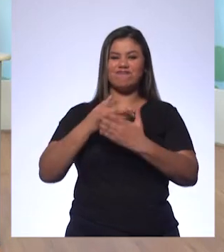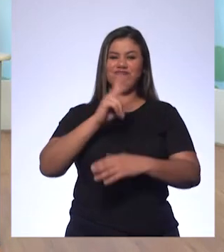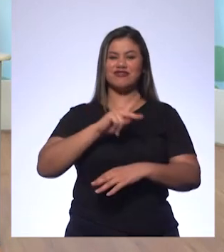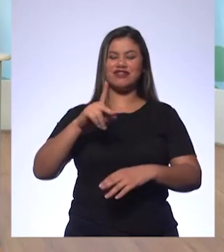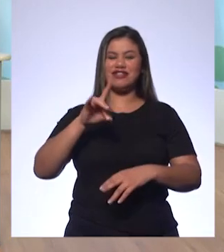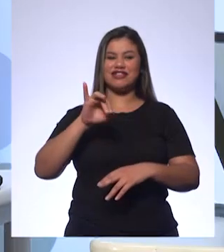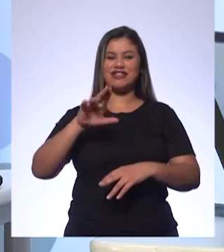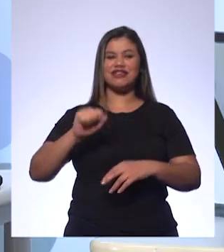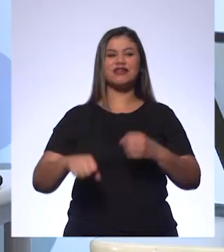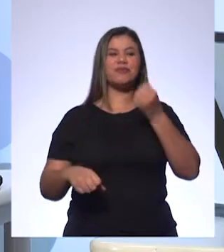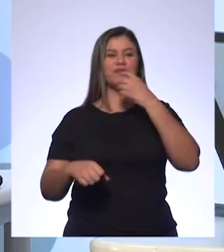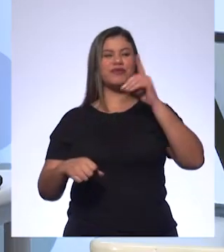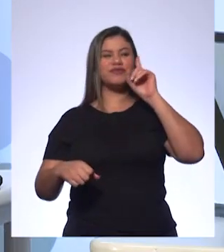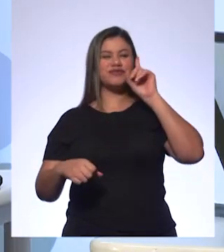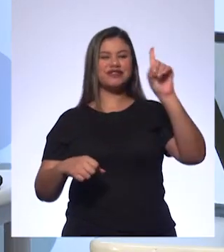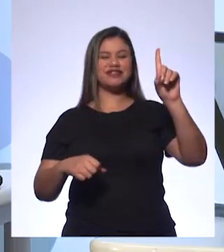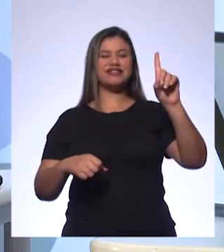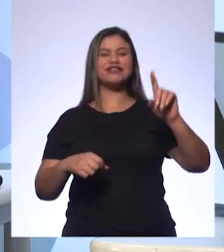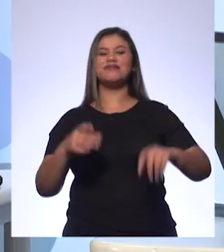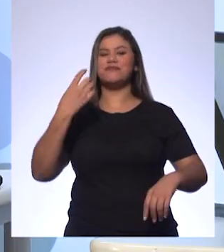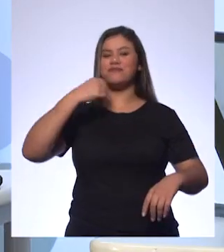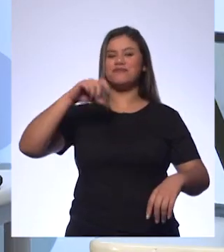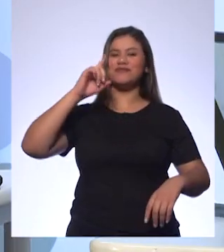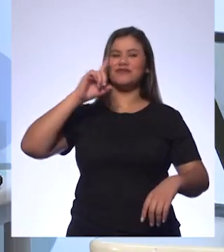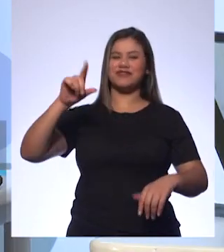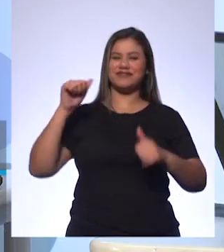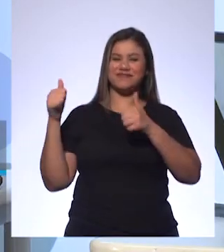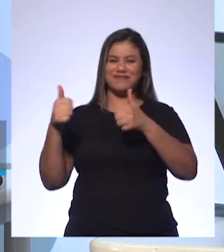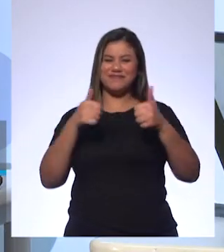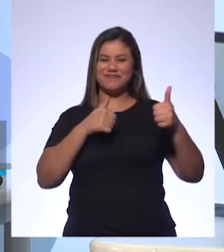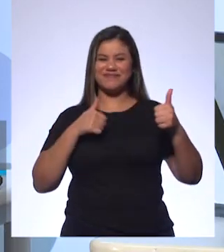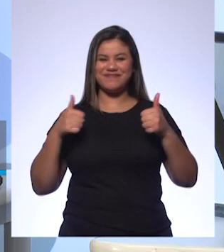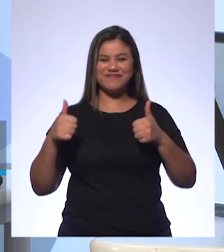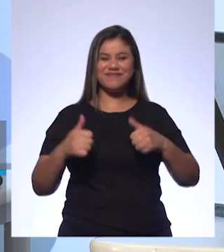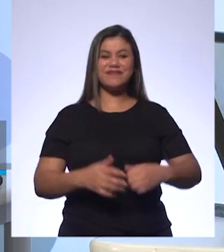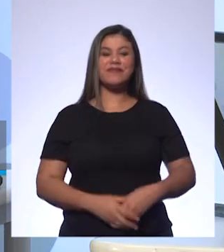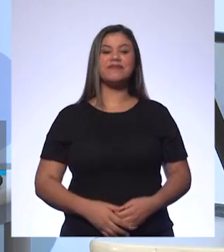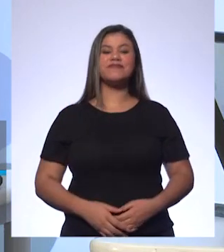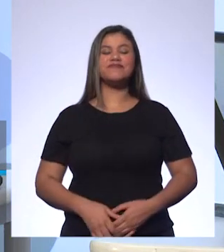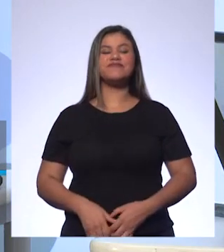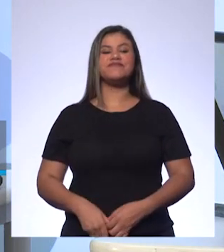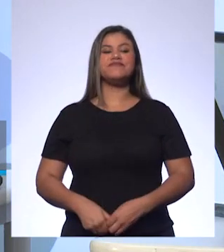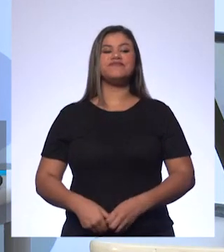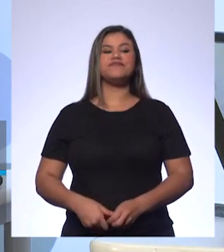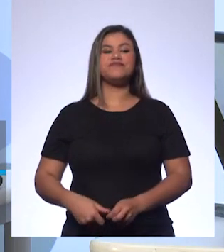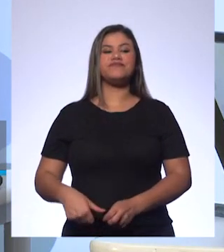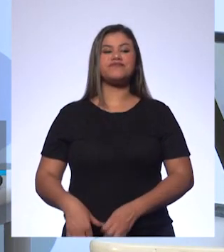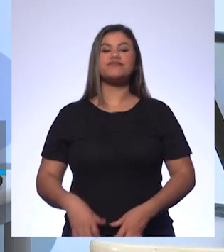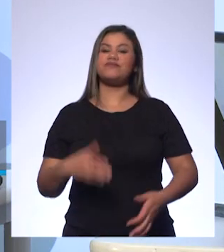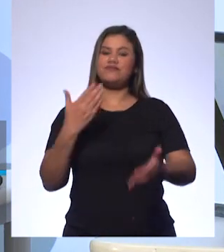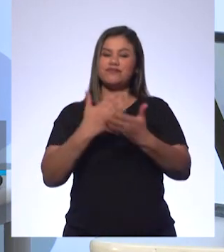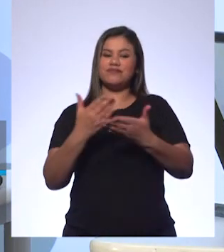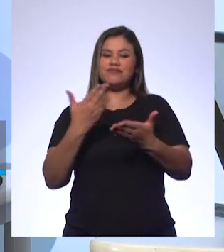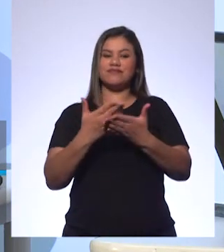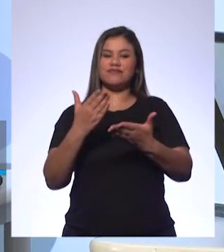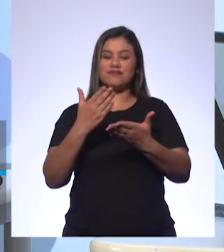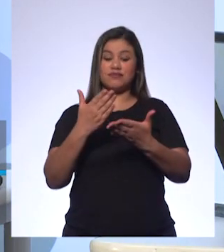Bom dia, Andréia. Bom dia, alunos e professores. Tudo bem com vocês? Começamos a aula cedinho hoje,